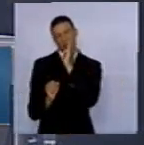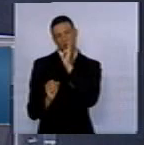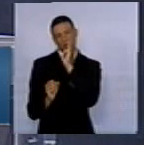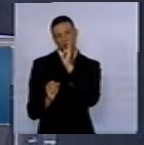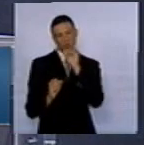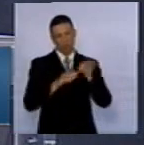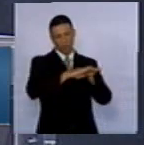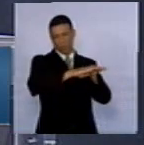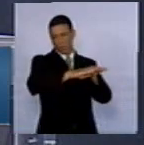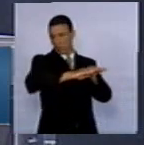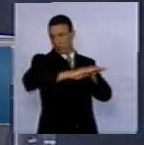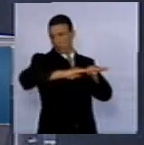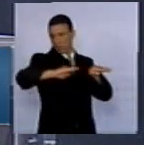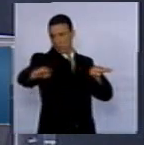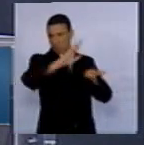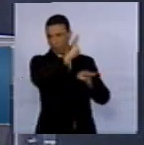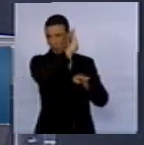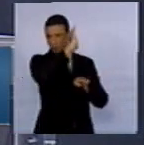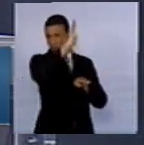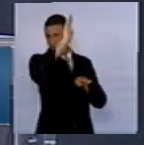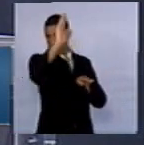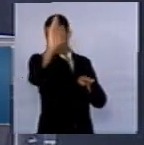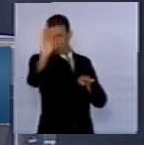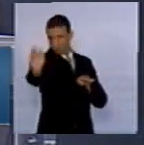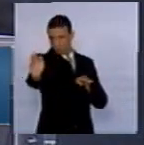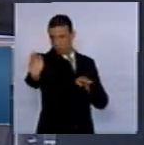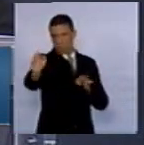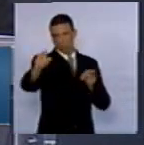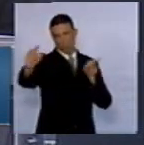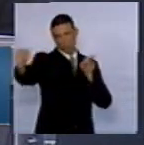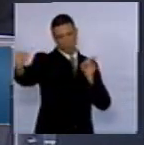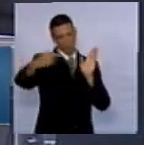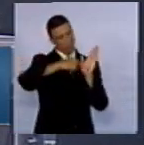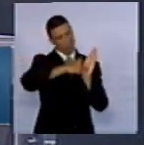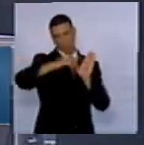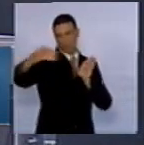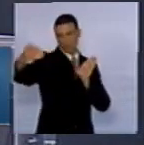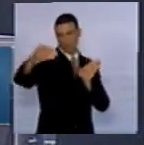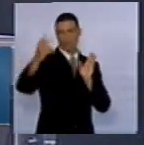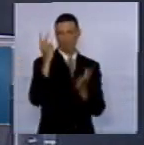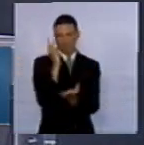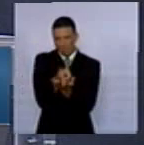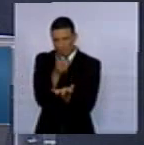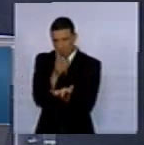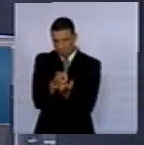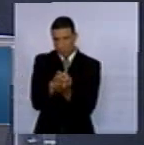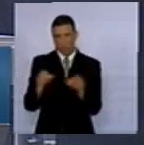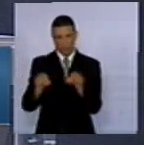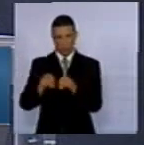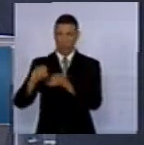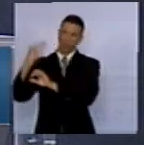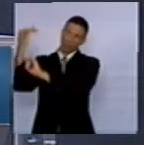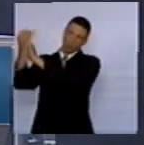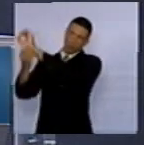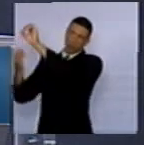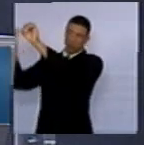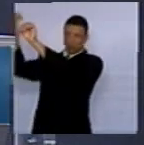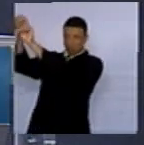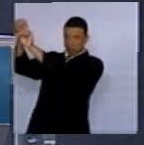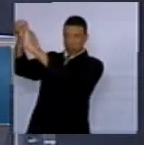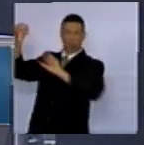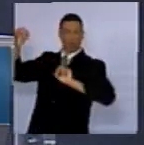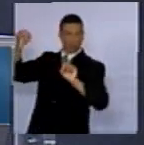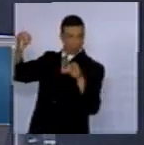unidirecional de um ponto a multiponto pode ser pelo ar pode ser pelo cabo